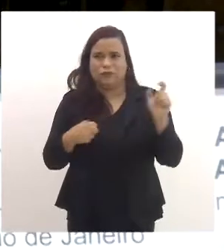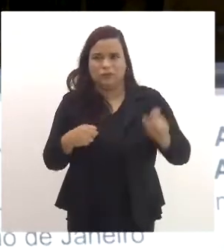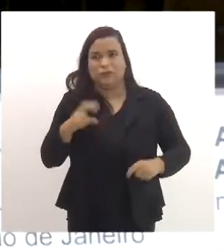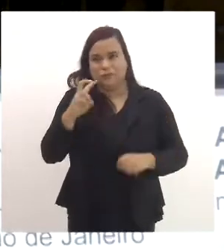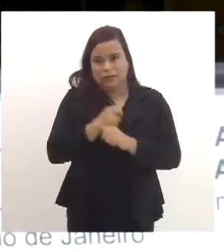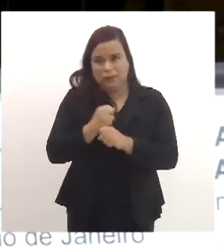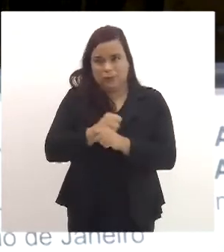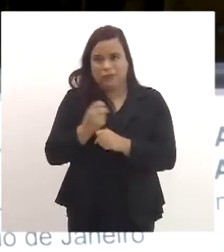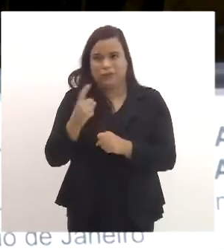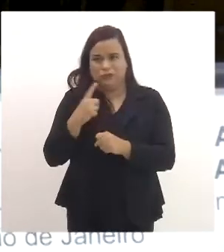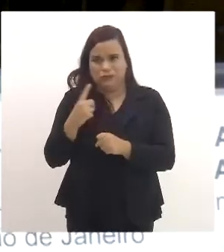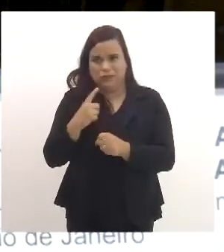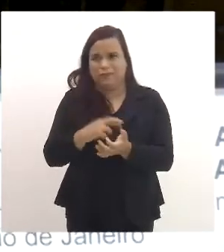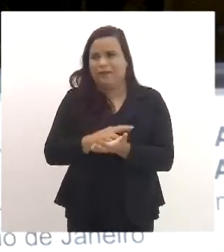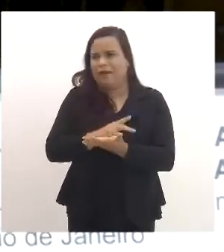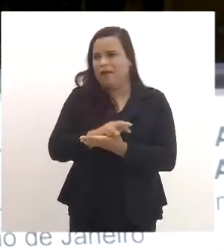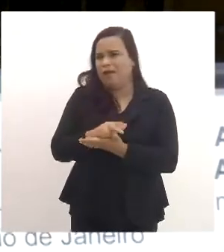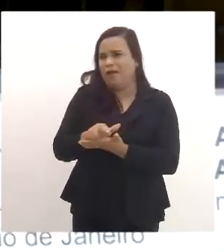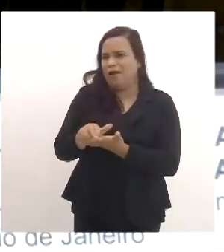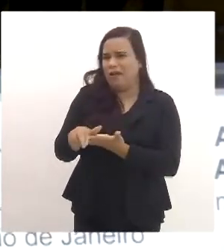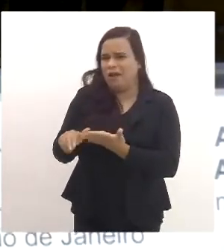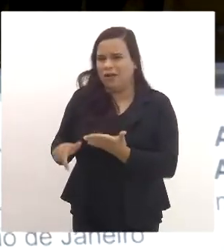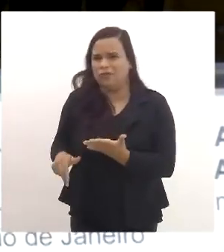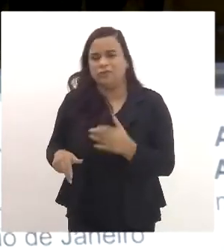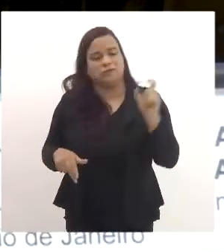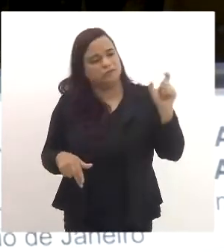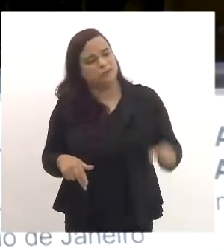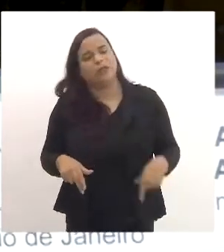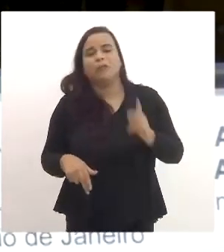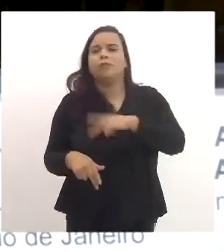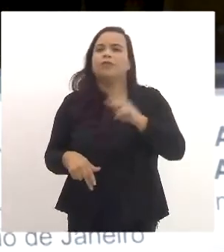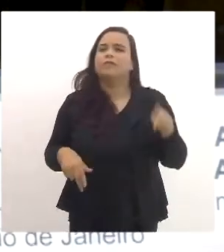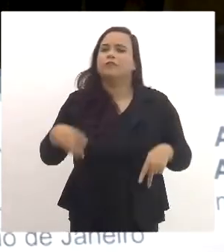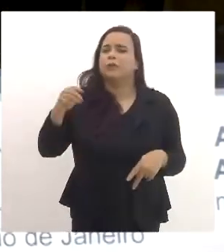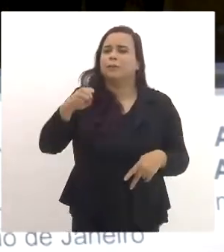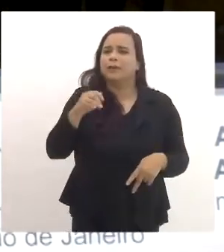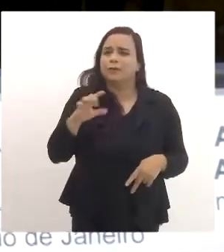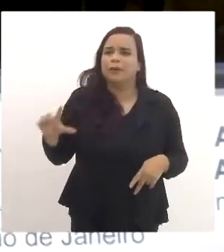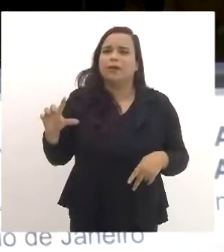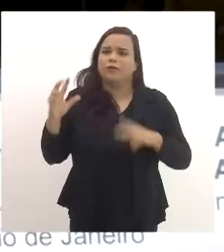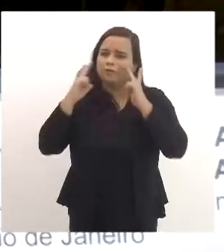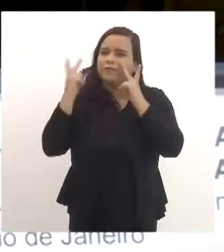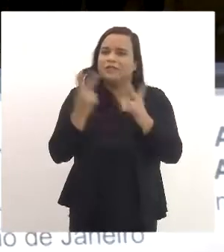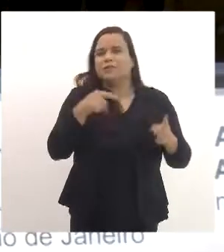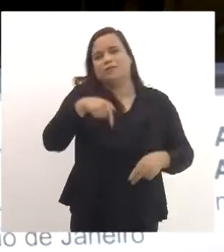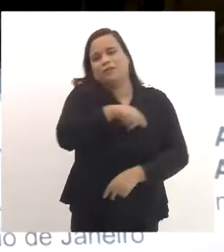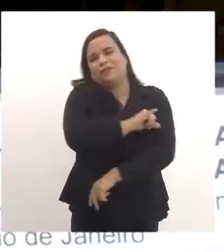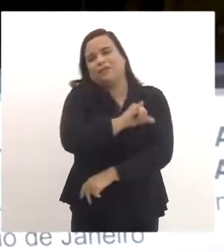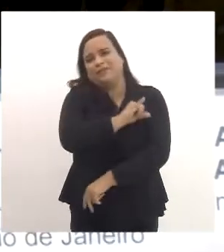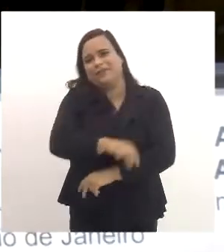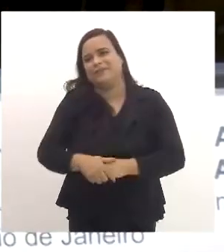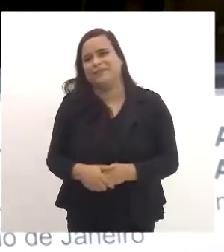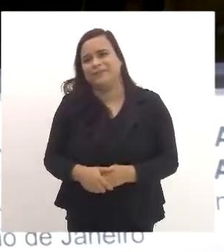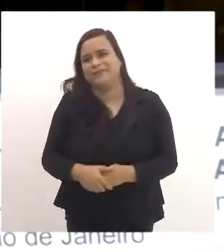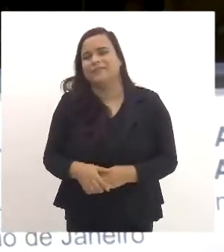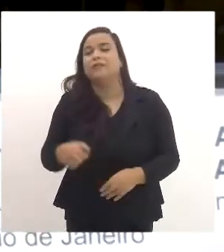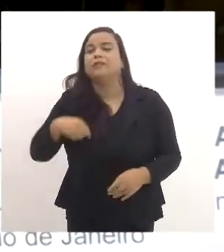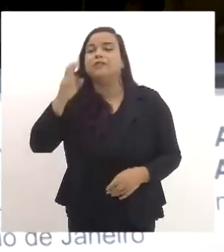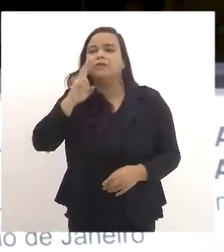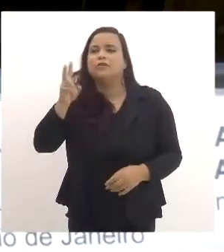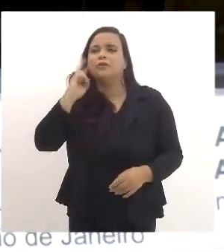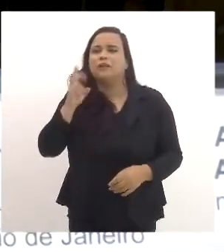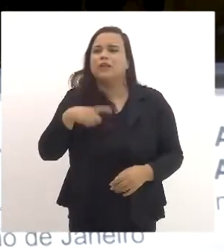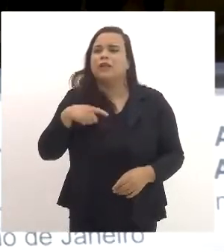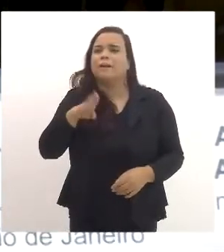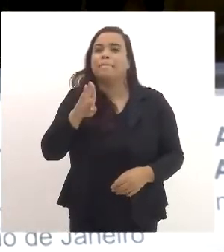foram muitas, de facto, as vezes que o professor Manuel Heitor visitou o Rio de Janeiro. No ano em que se celebra o bicentenário da